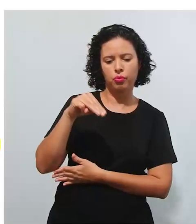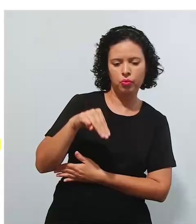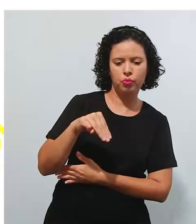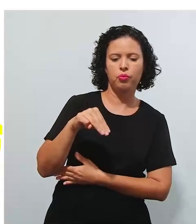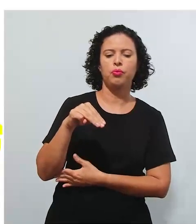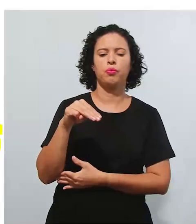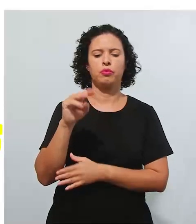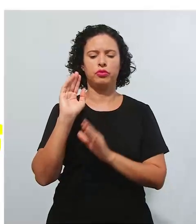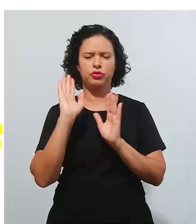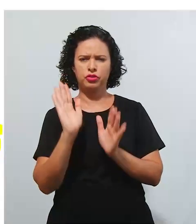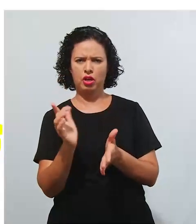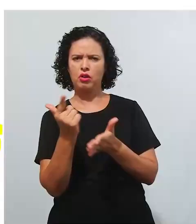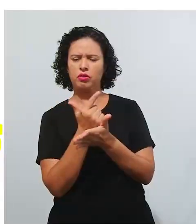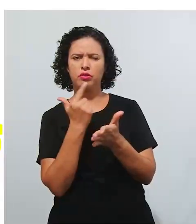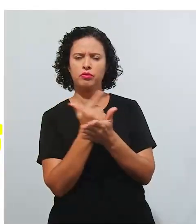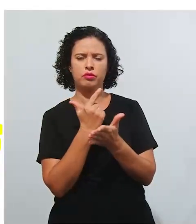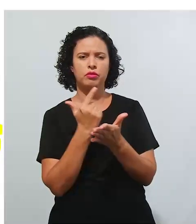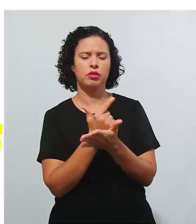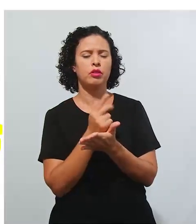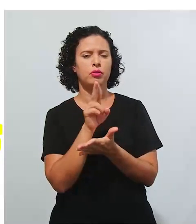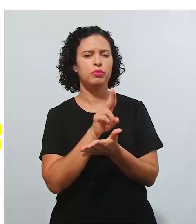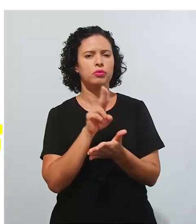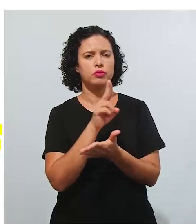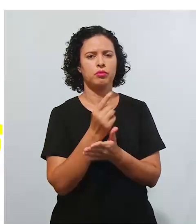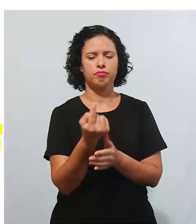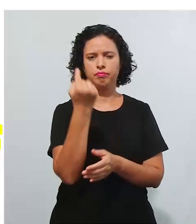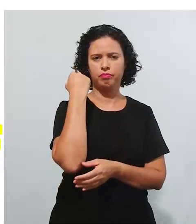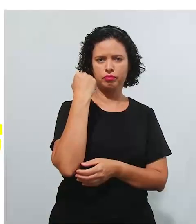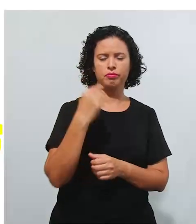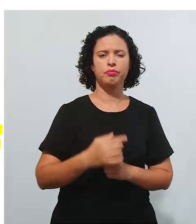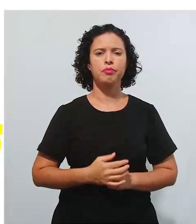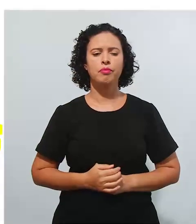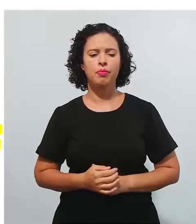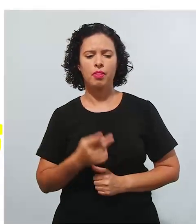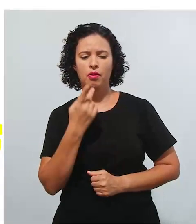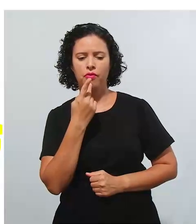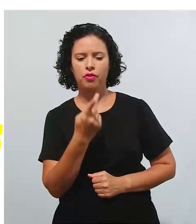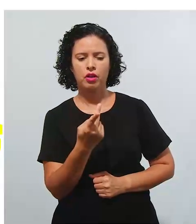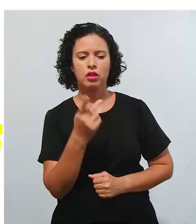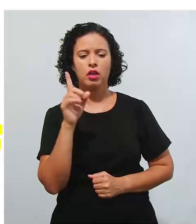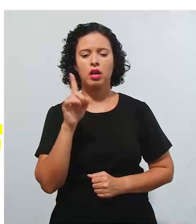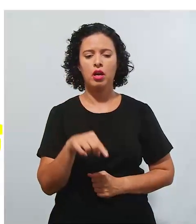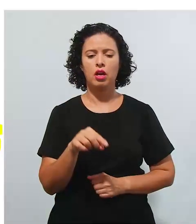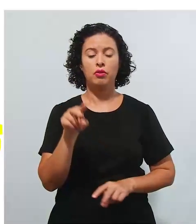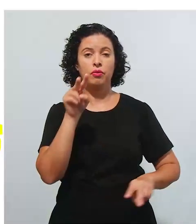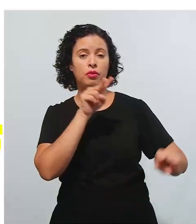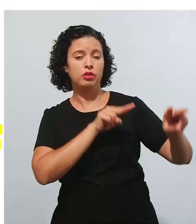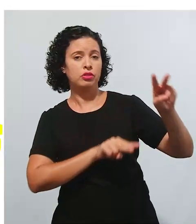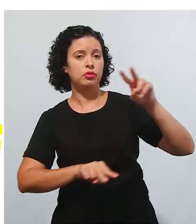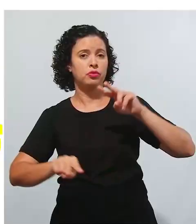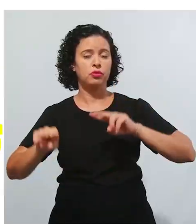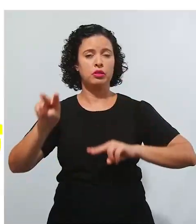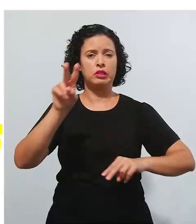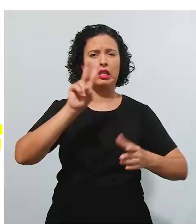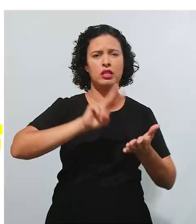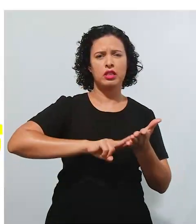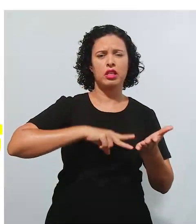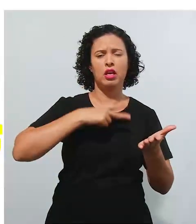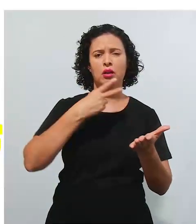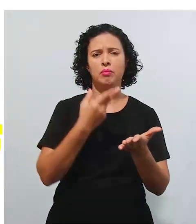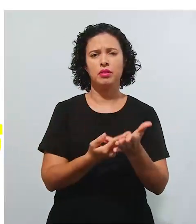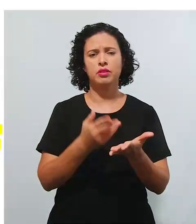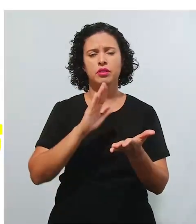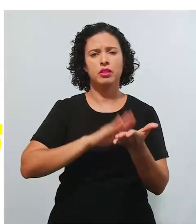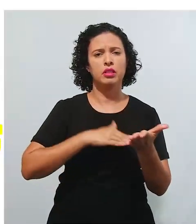gente já usou, né, um livro que a gente já usou no outro slide, que fala o seguinte: é uma forma de visualizar e interpretar a